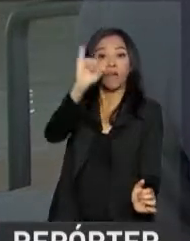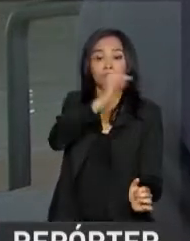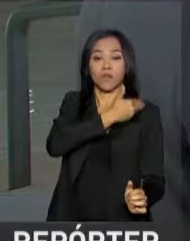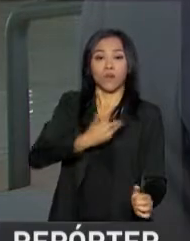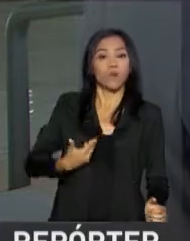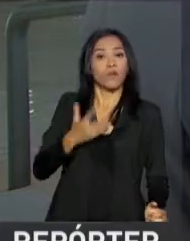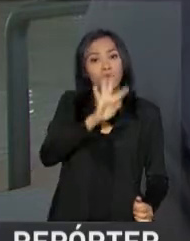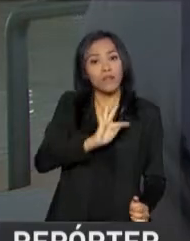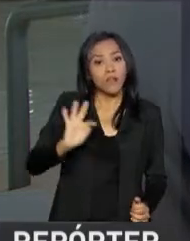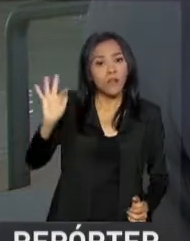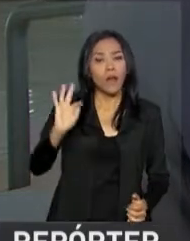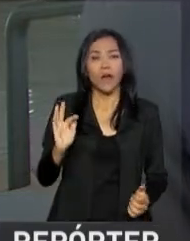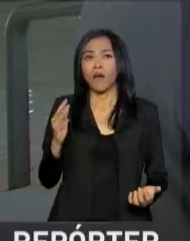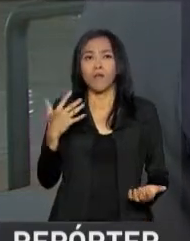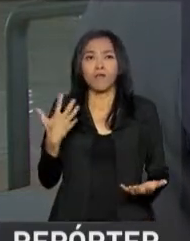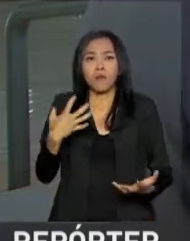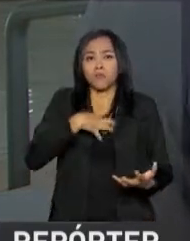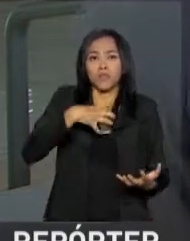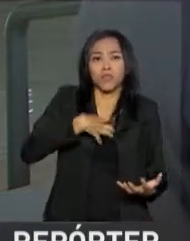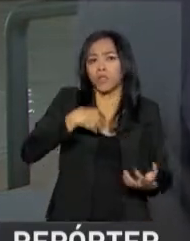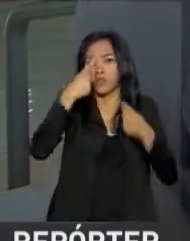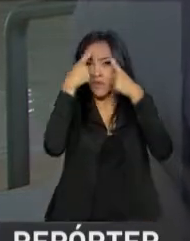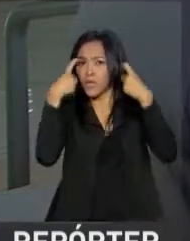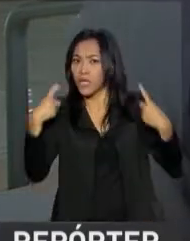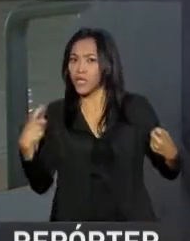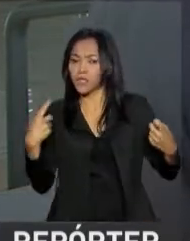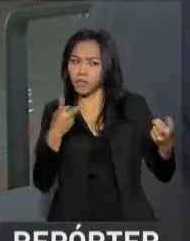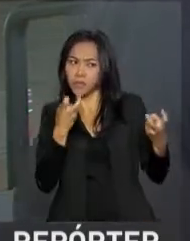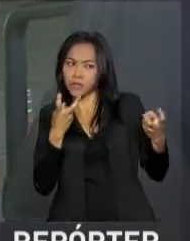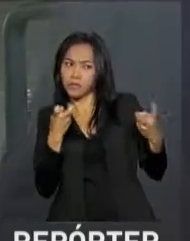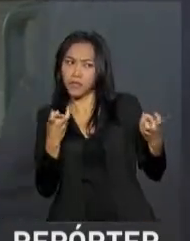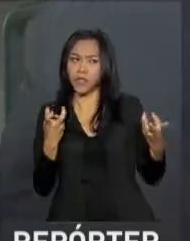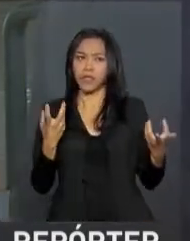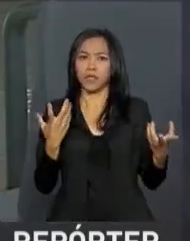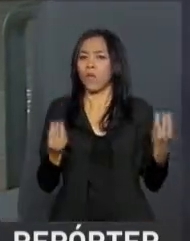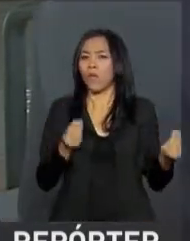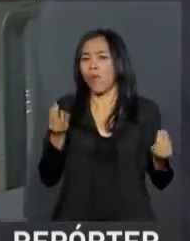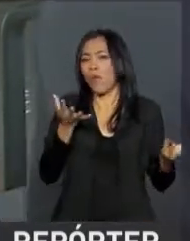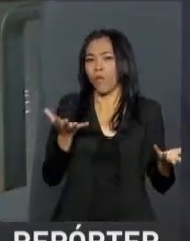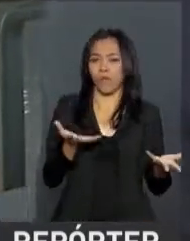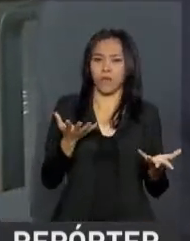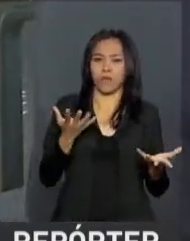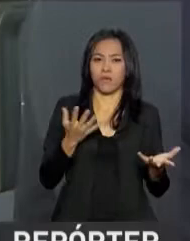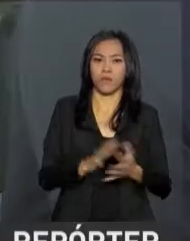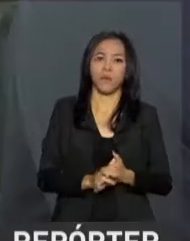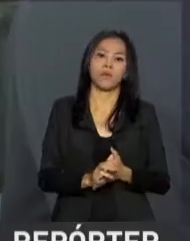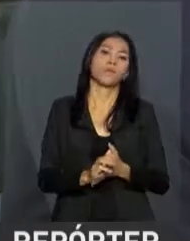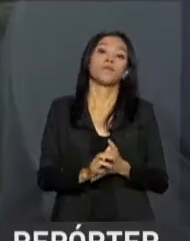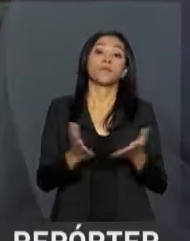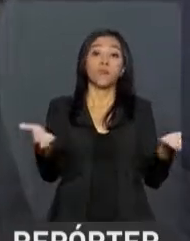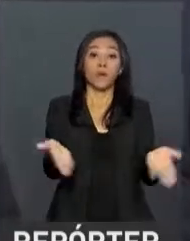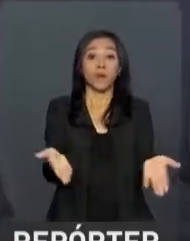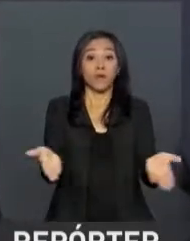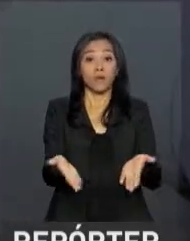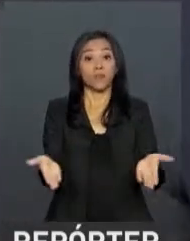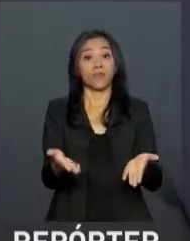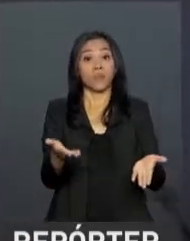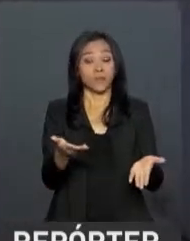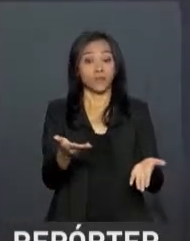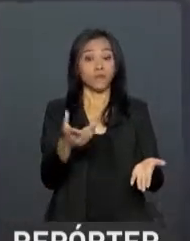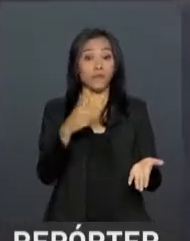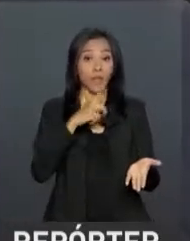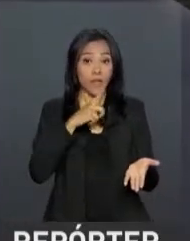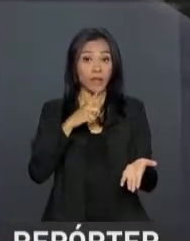ato de violência que ela pode ter percebido o presenciado atualmente é existem existe a